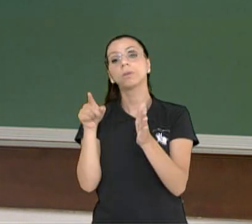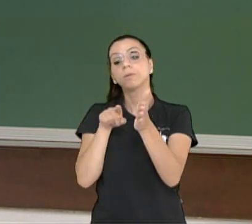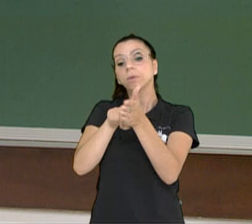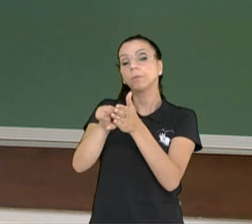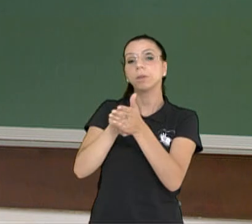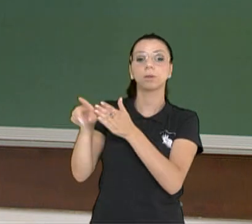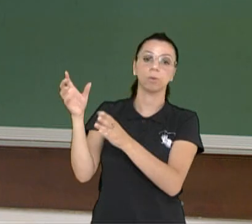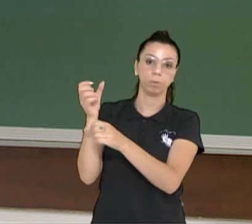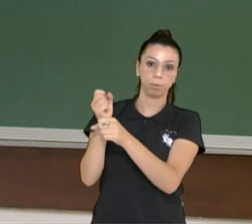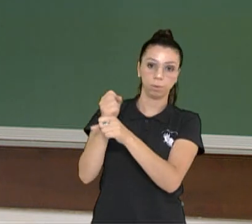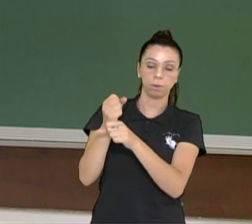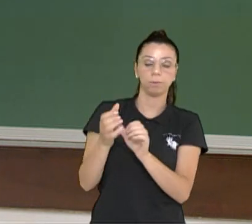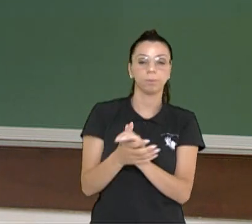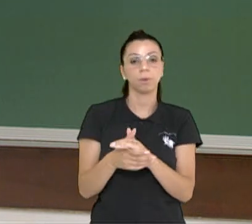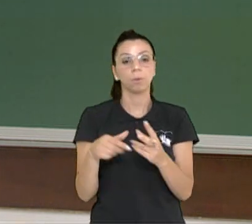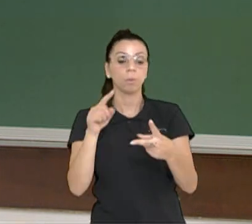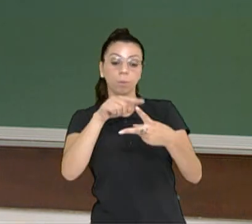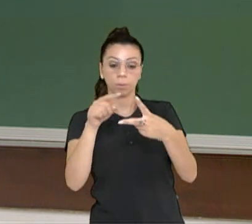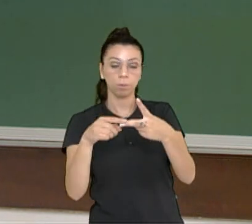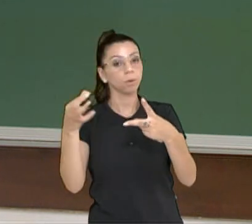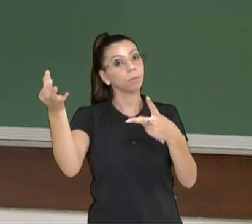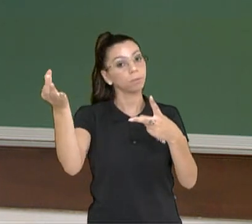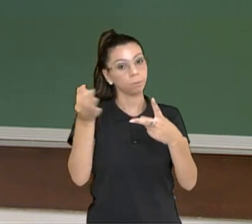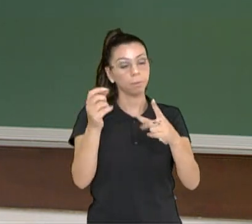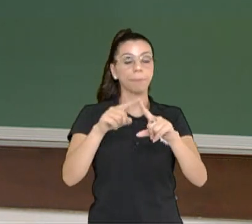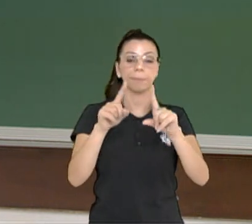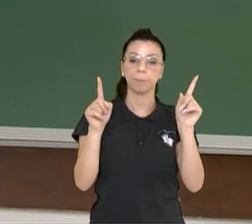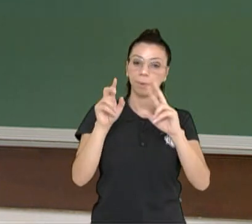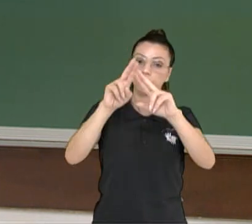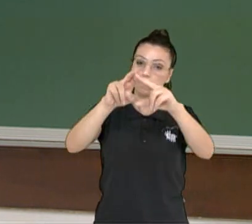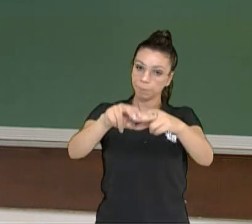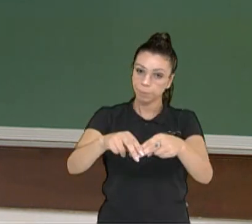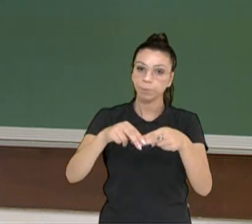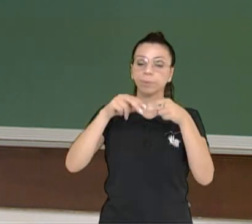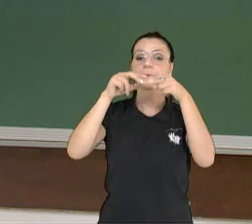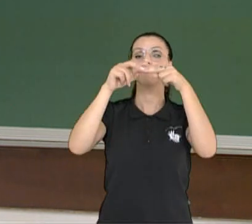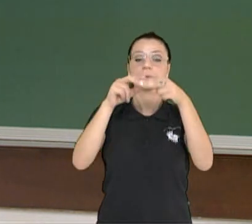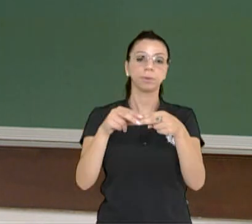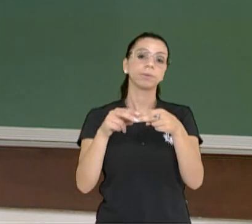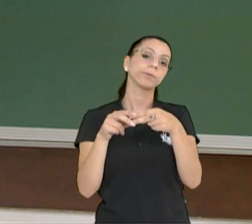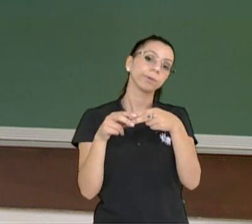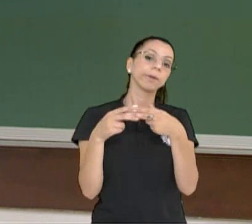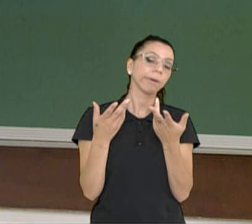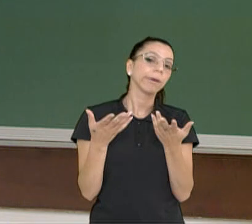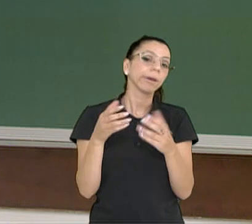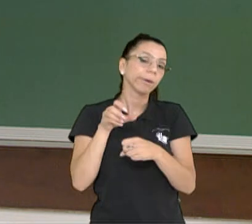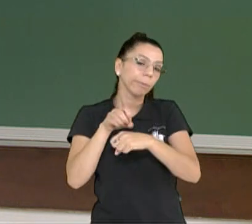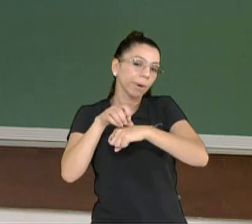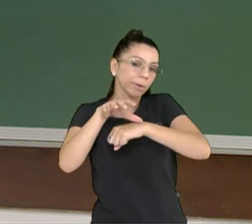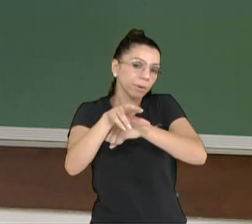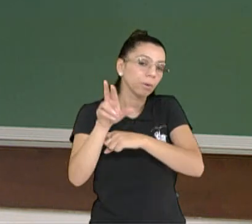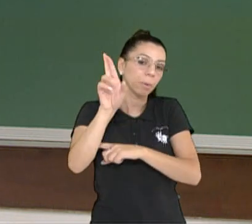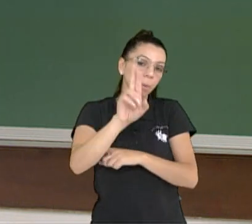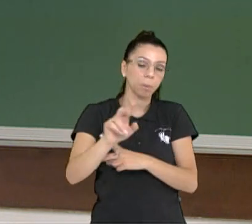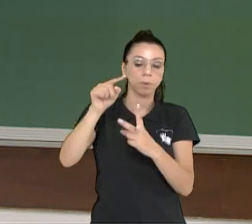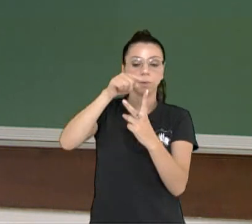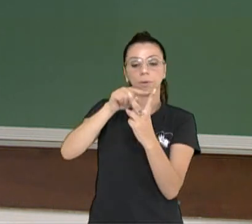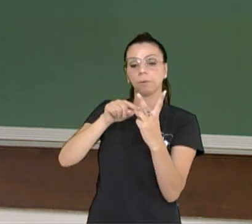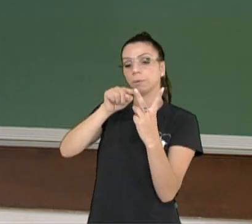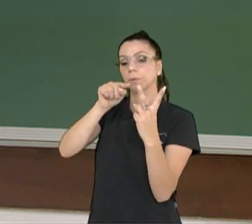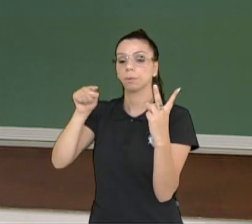tá? Os dois estão corretos. Então, por isso, somente por isso, eu sugiro que usem a regra da raiz, que